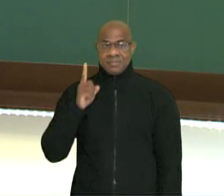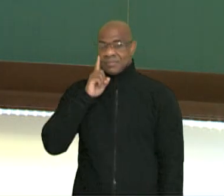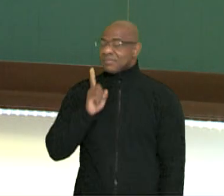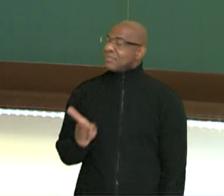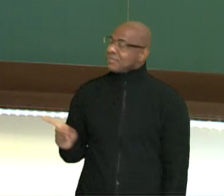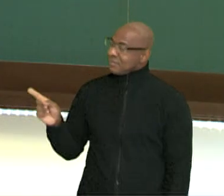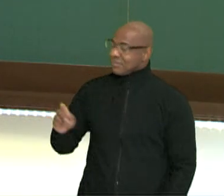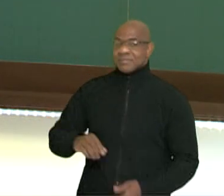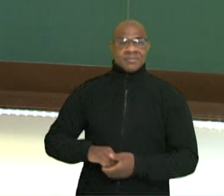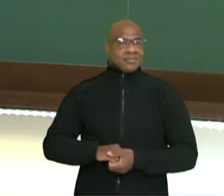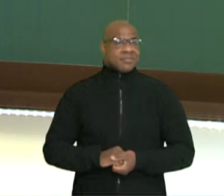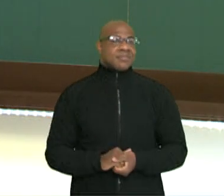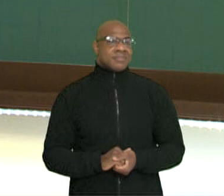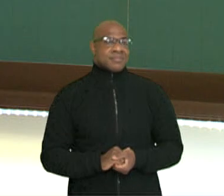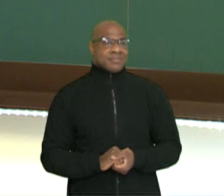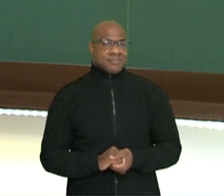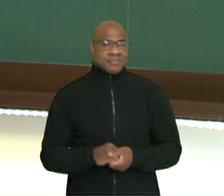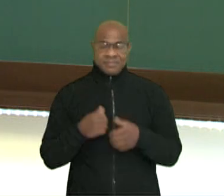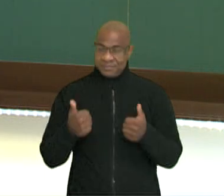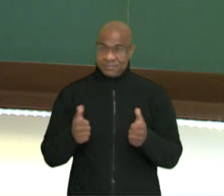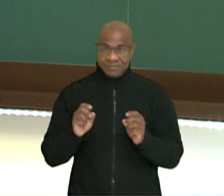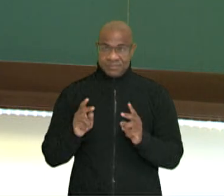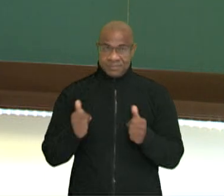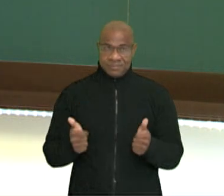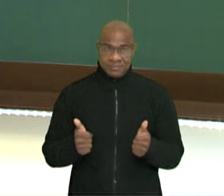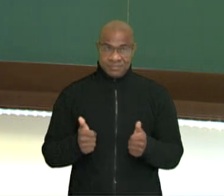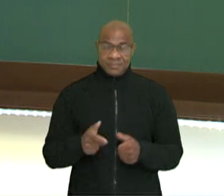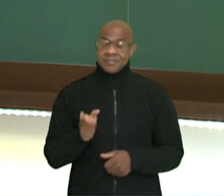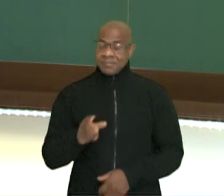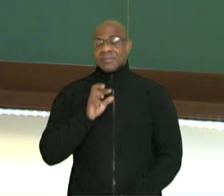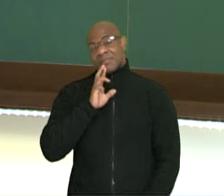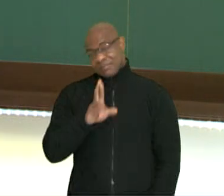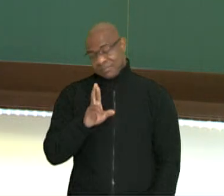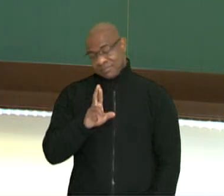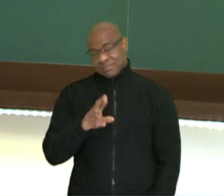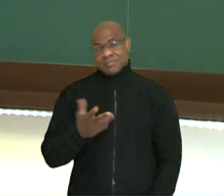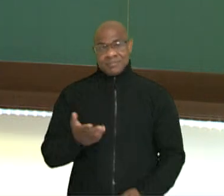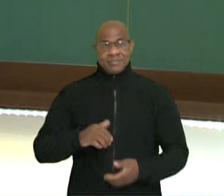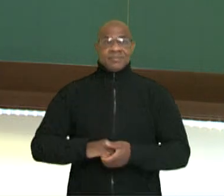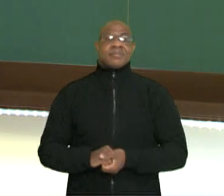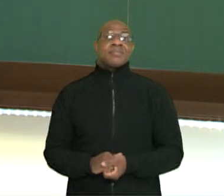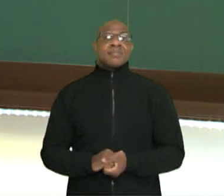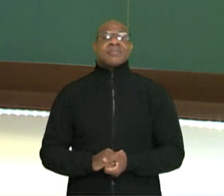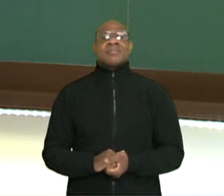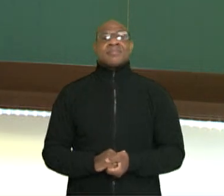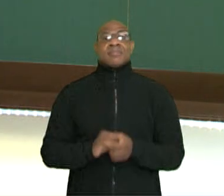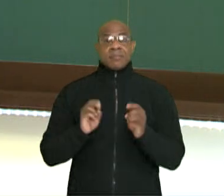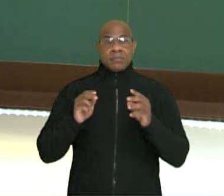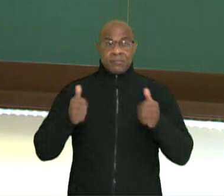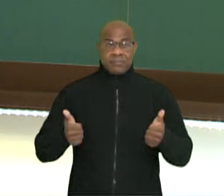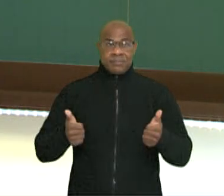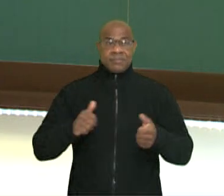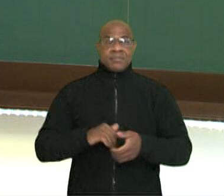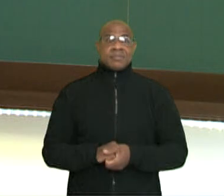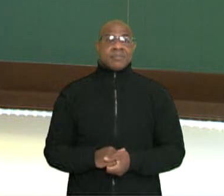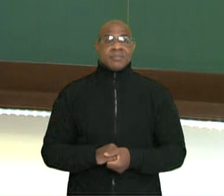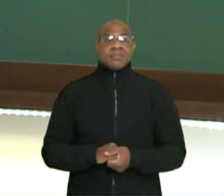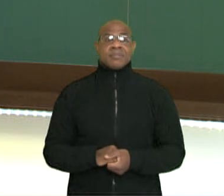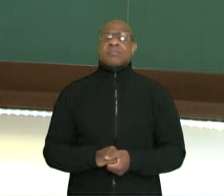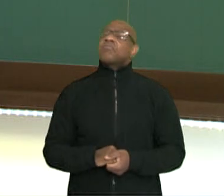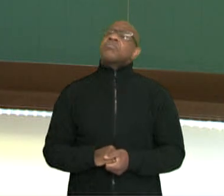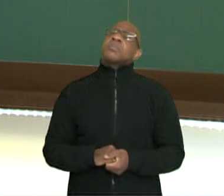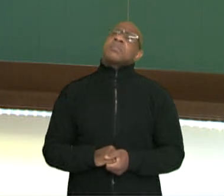menos 2, 2 e 3, ok? E essa é a solução da equação biquadrada, ok? Deu para